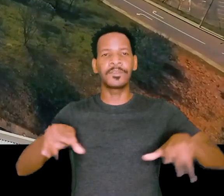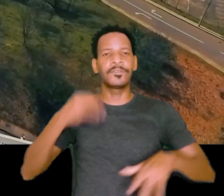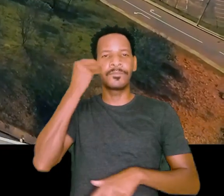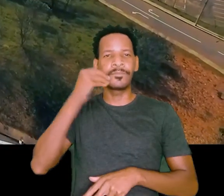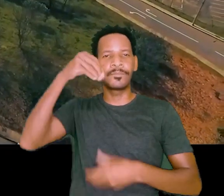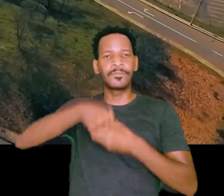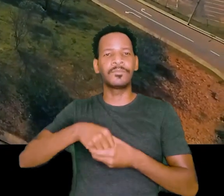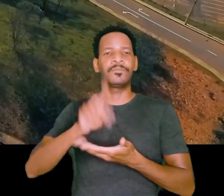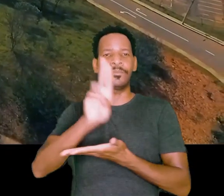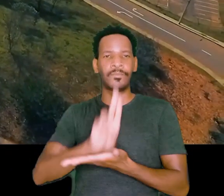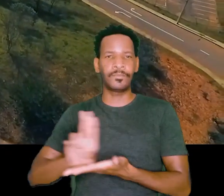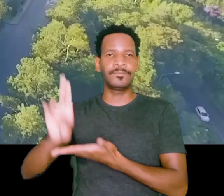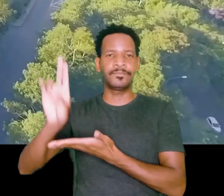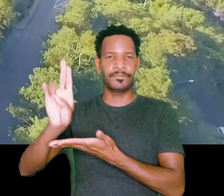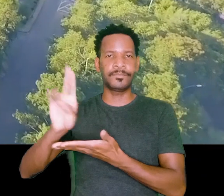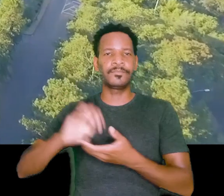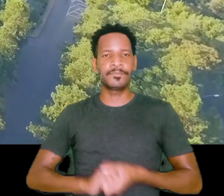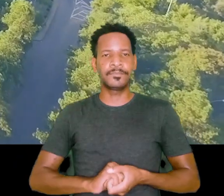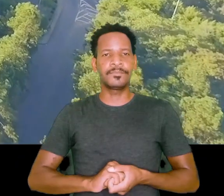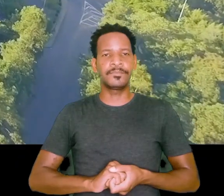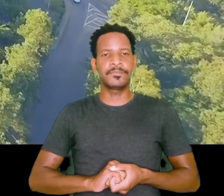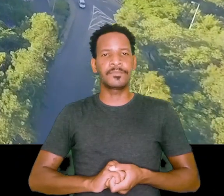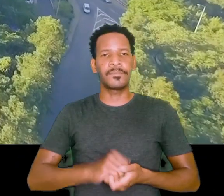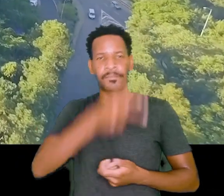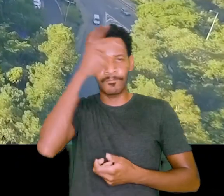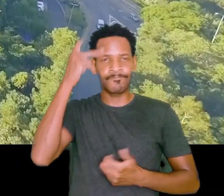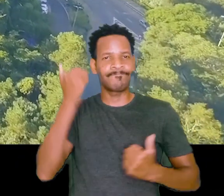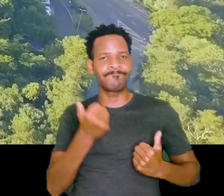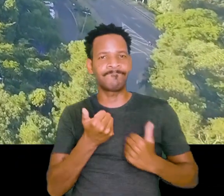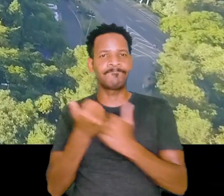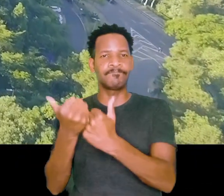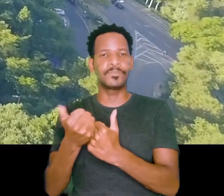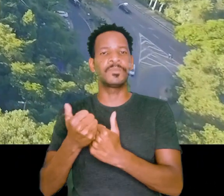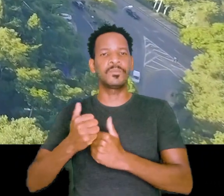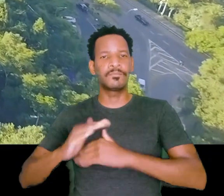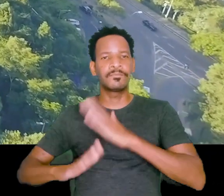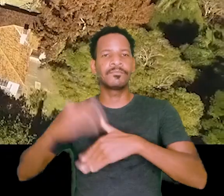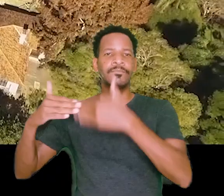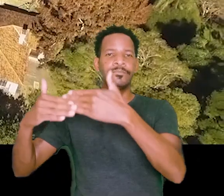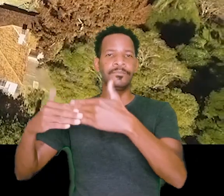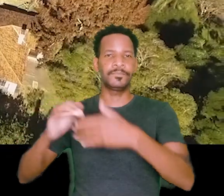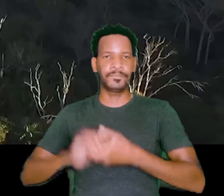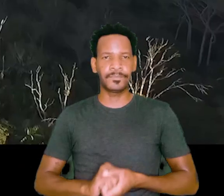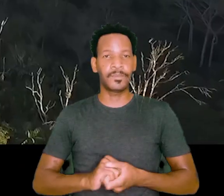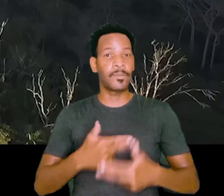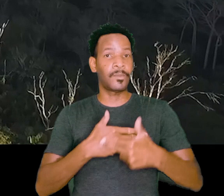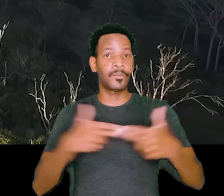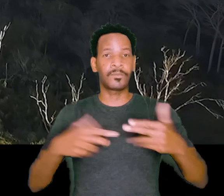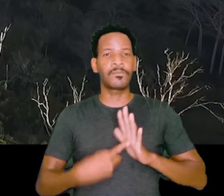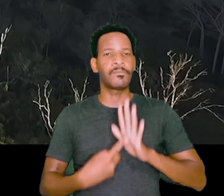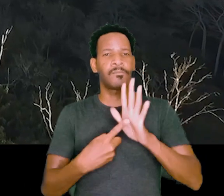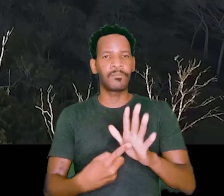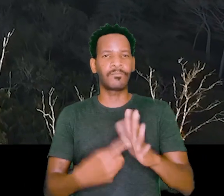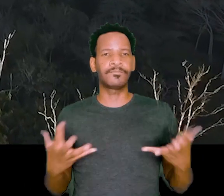da trajetória da Universidade Federal de Juiz de Fora e que contribuíram para a sua consolidação, algo